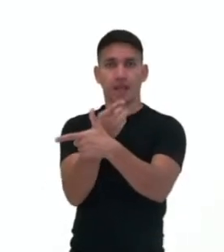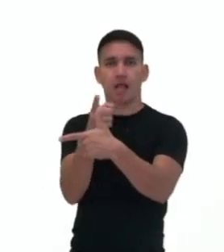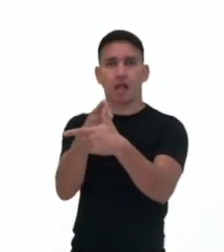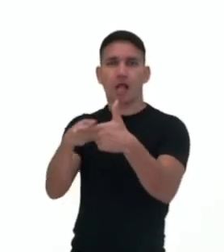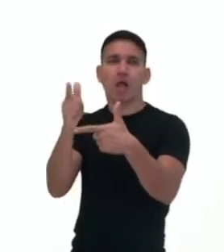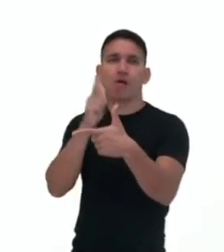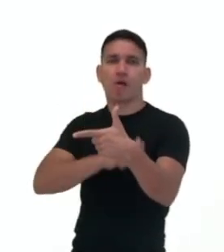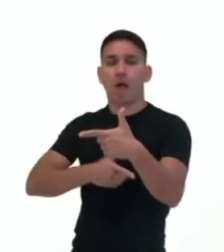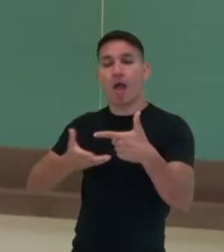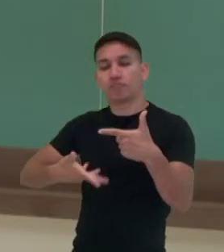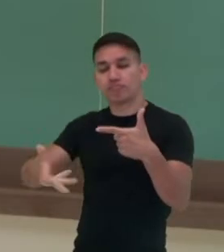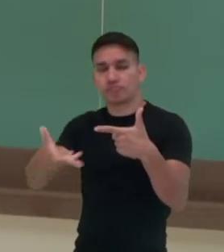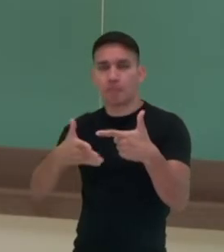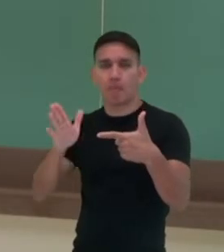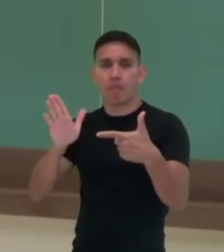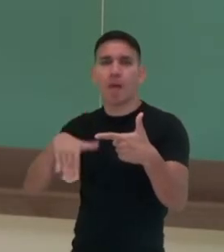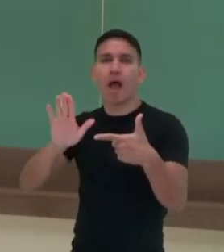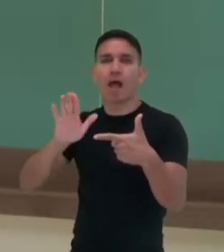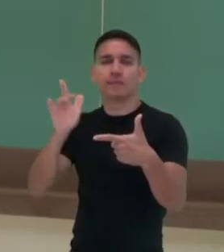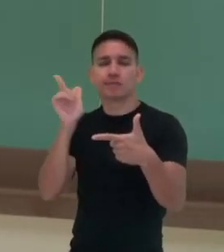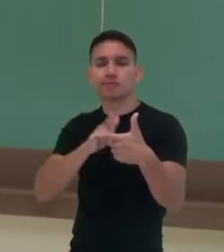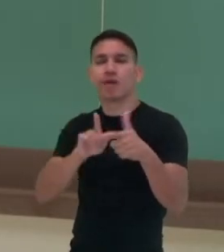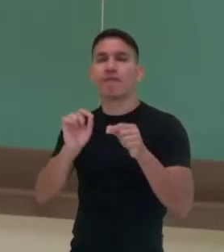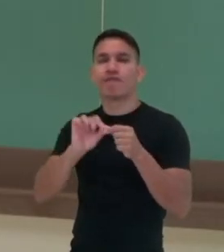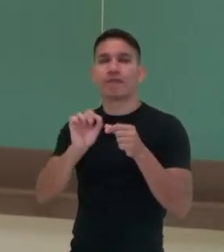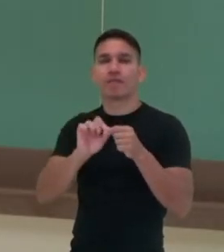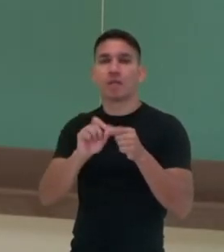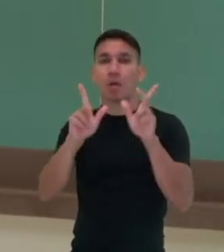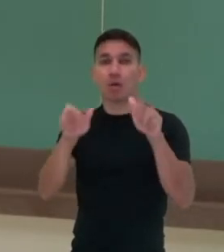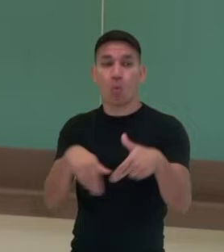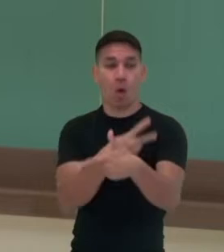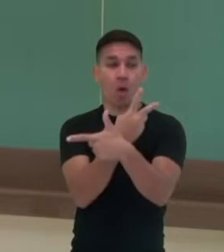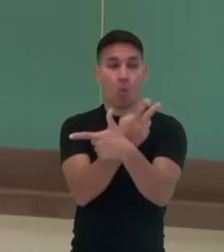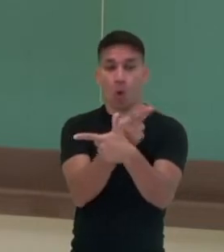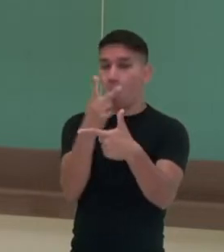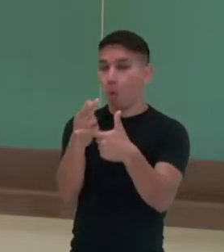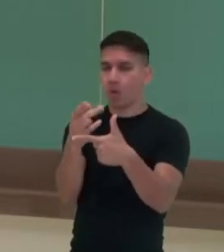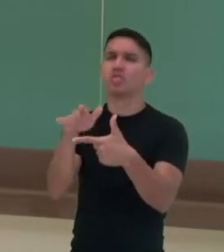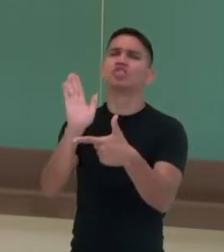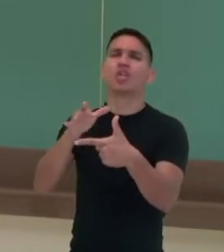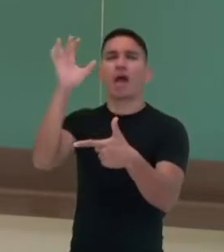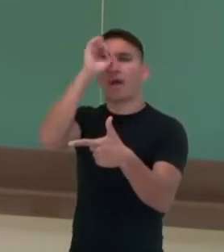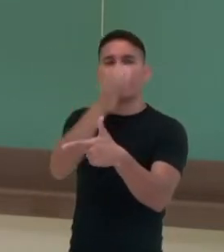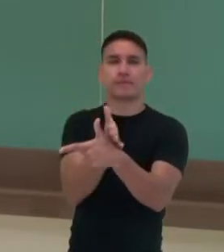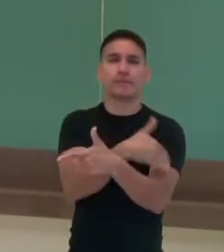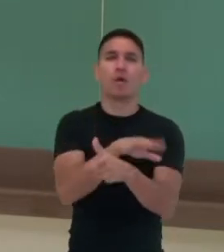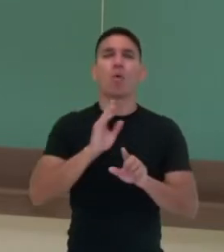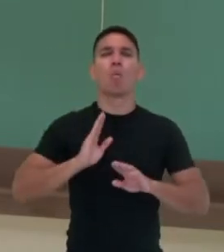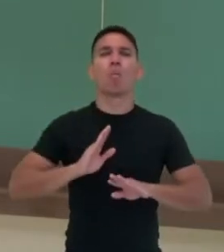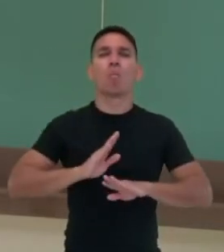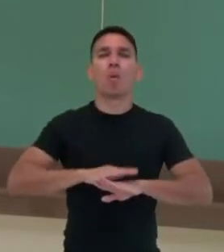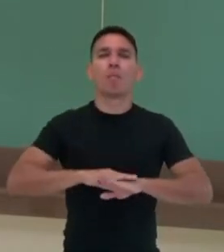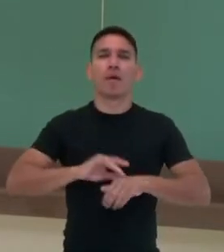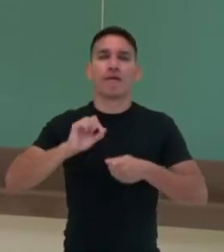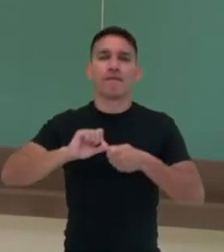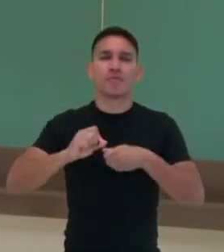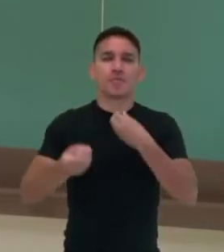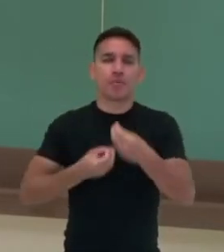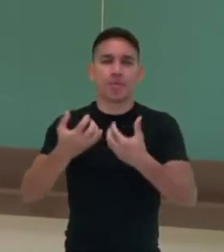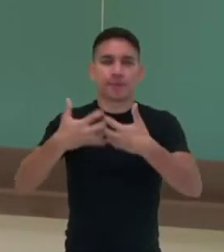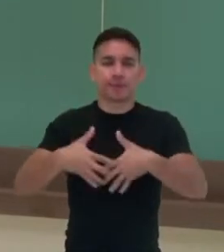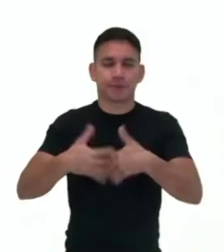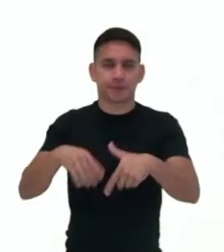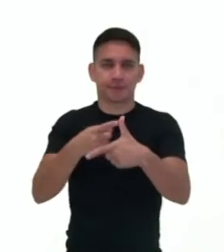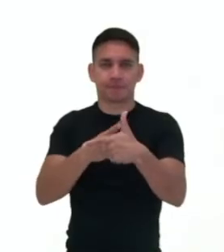dessa divisão, né? A gente vai igualar as casinhas decimais, como a gente já aprendeu lá quando a gente fazia os cálculos de divisão, né? Como